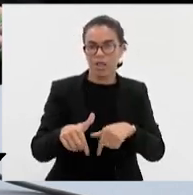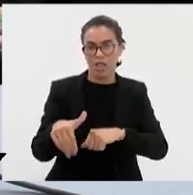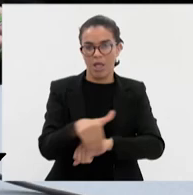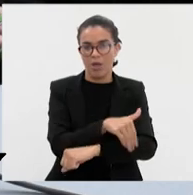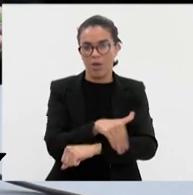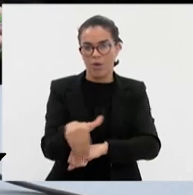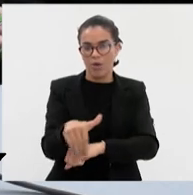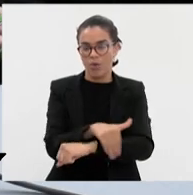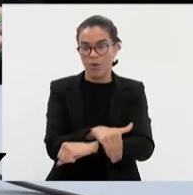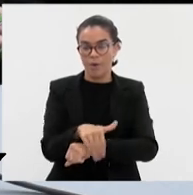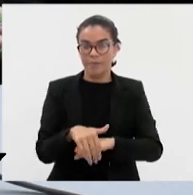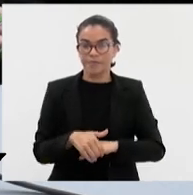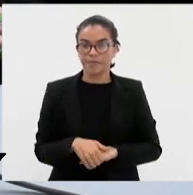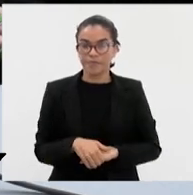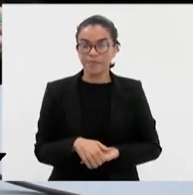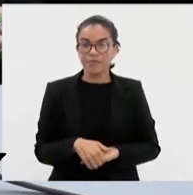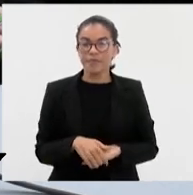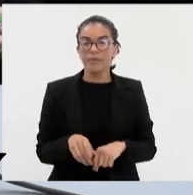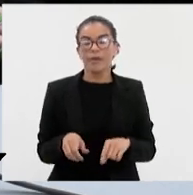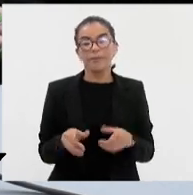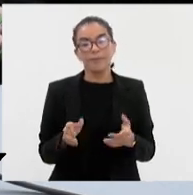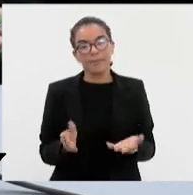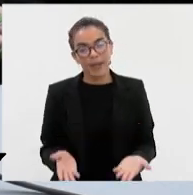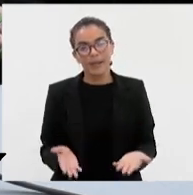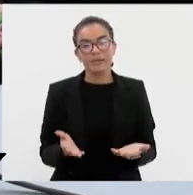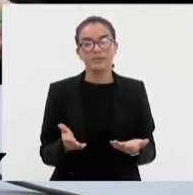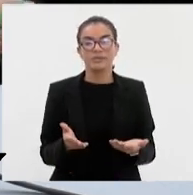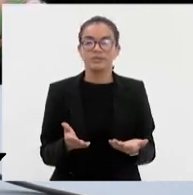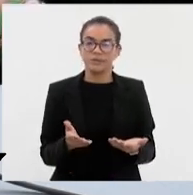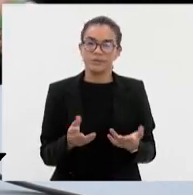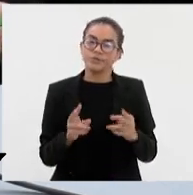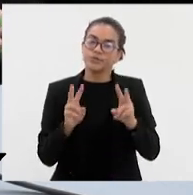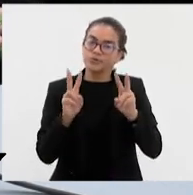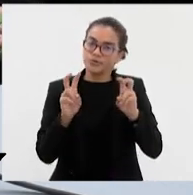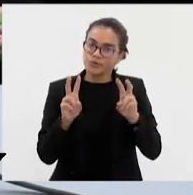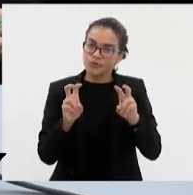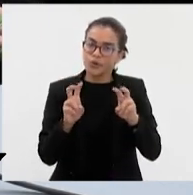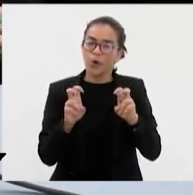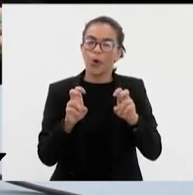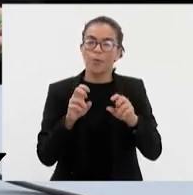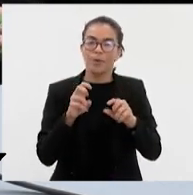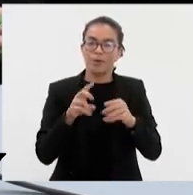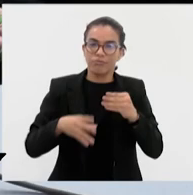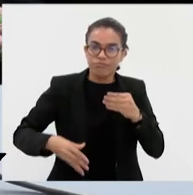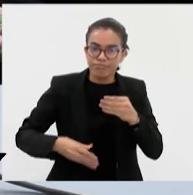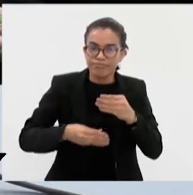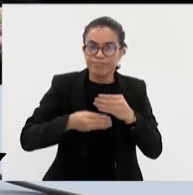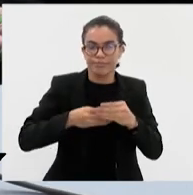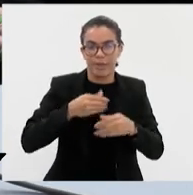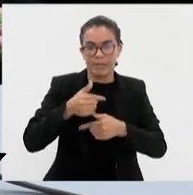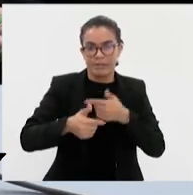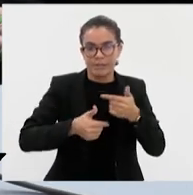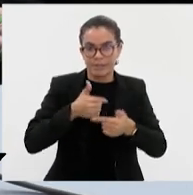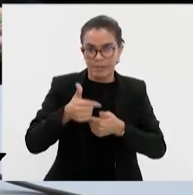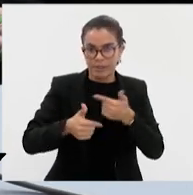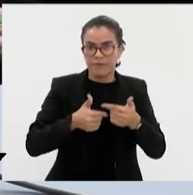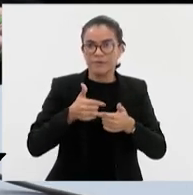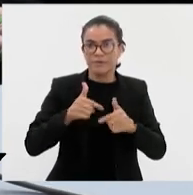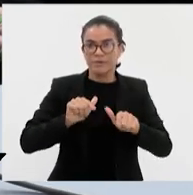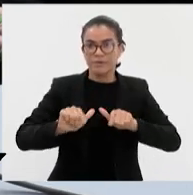gente desvirtua a criação do regime, né, adicional de serviço. Né?